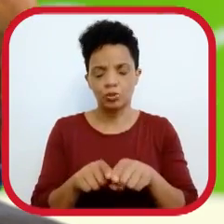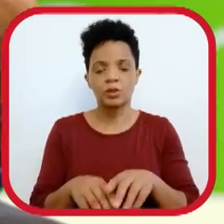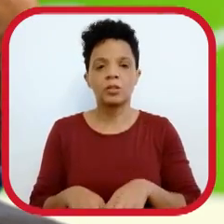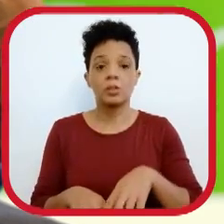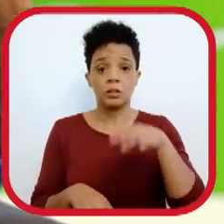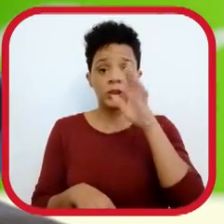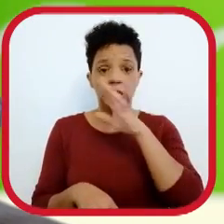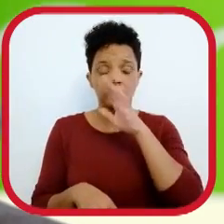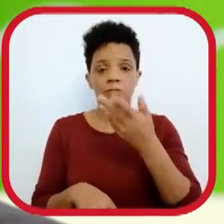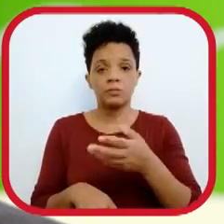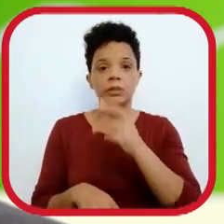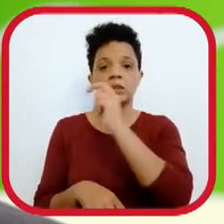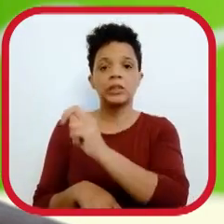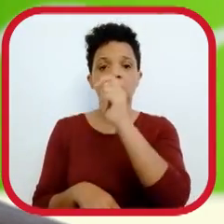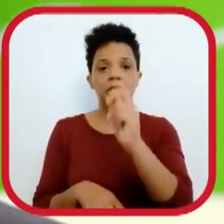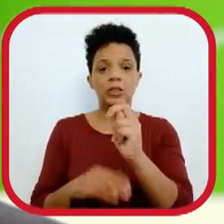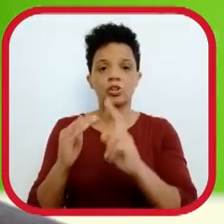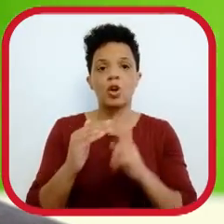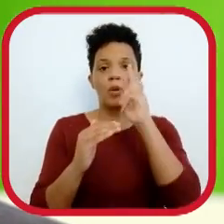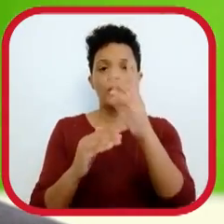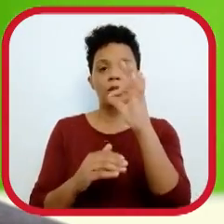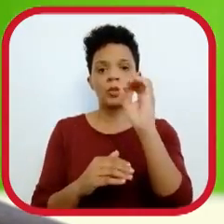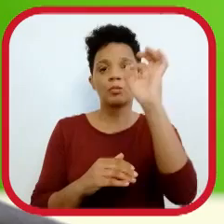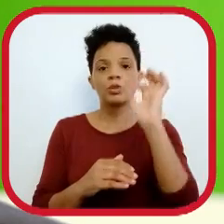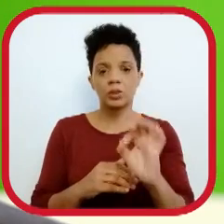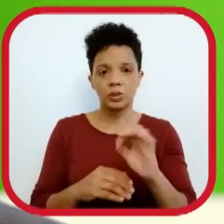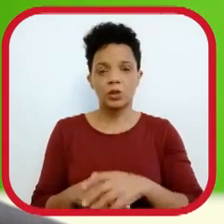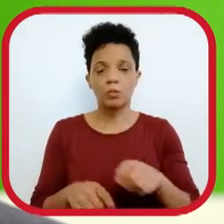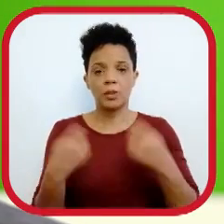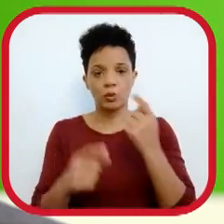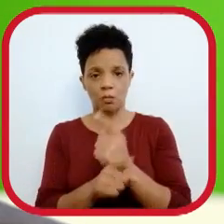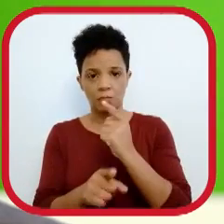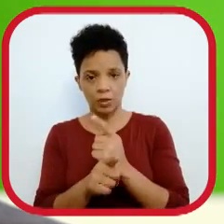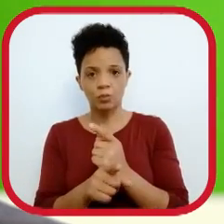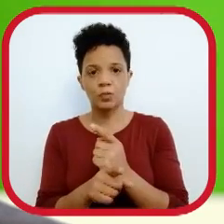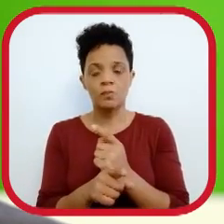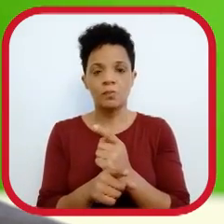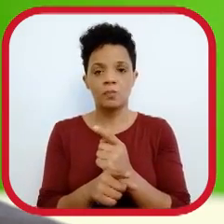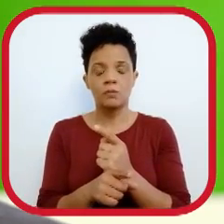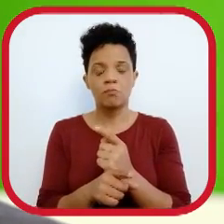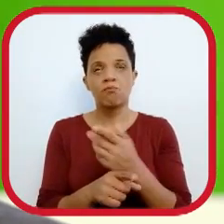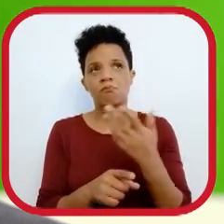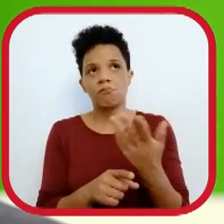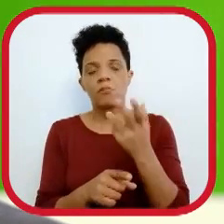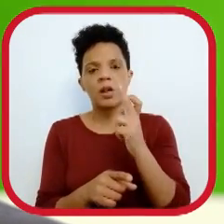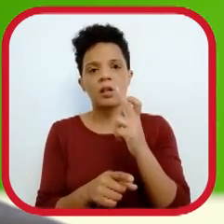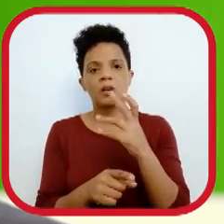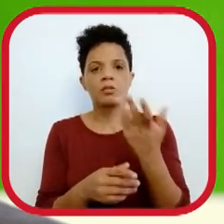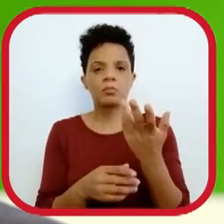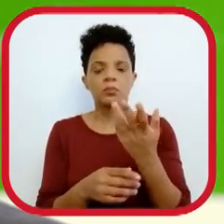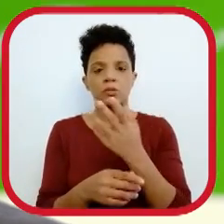mesmo com o aumento de 33% para 40%, o meu partido já fez,